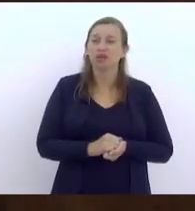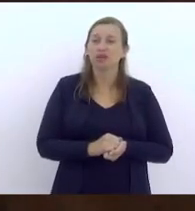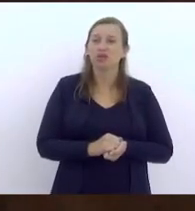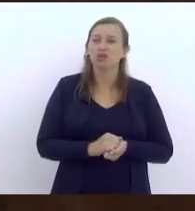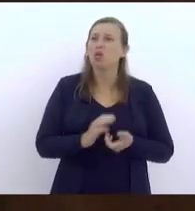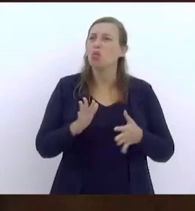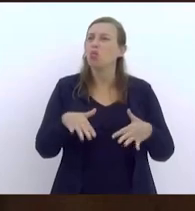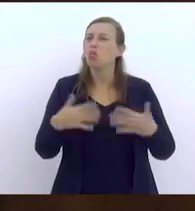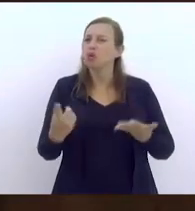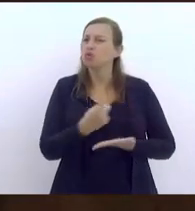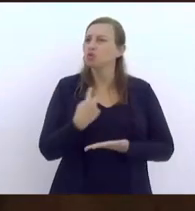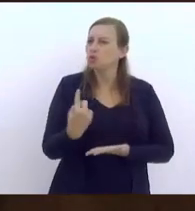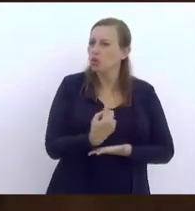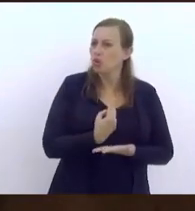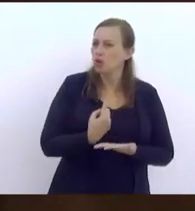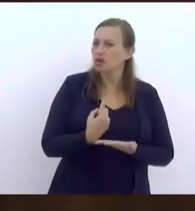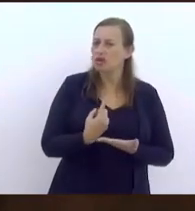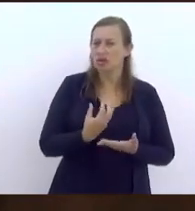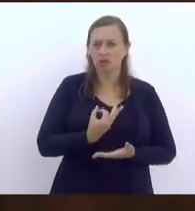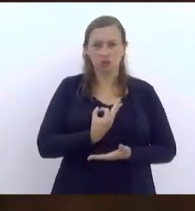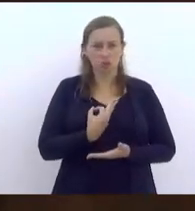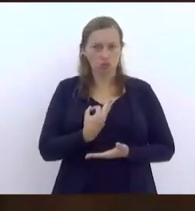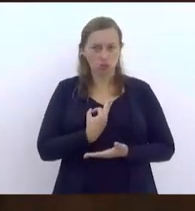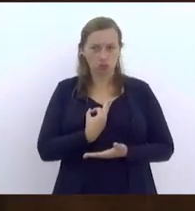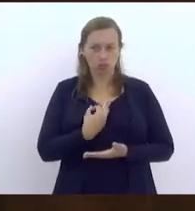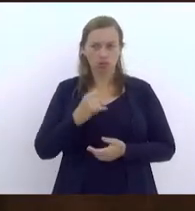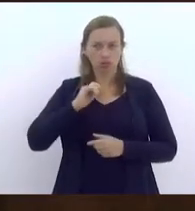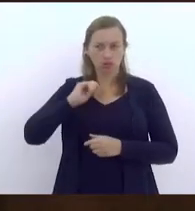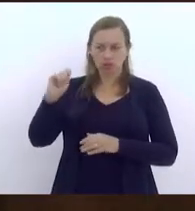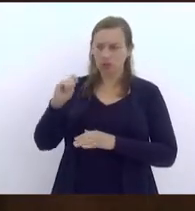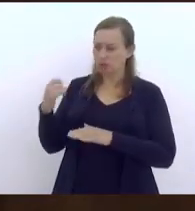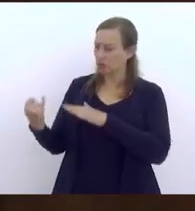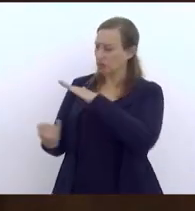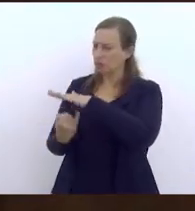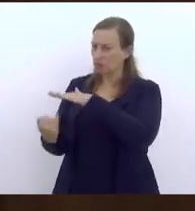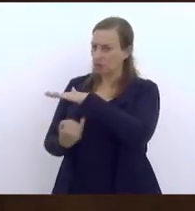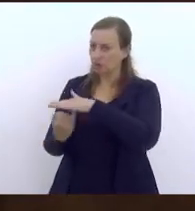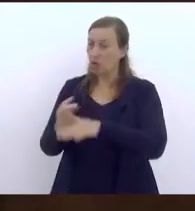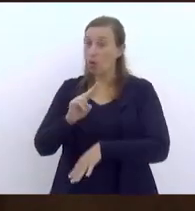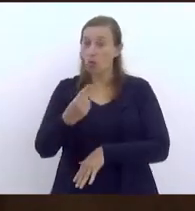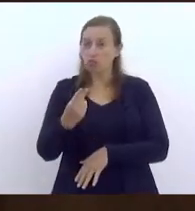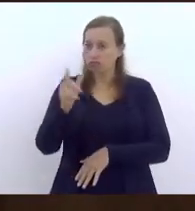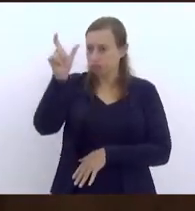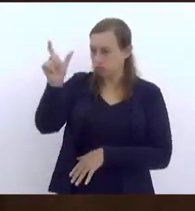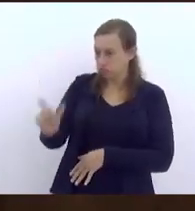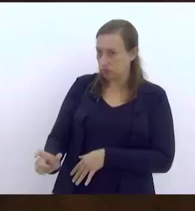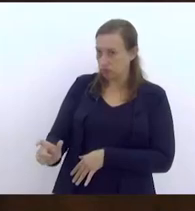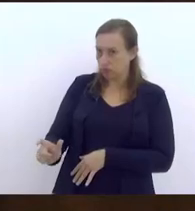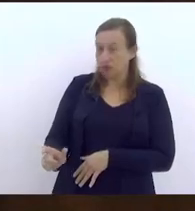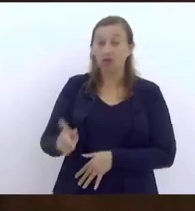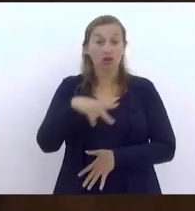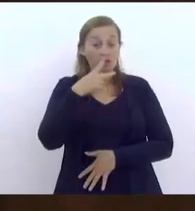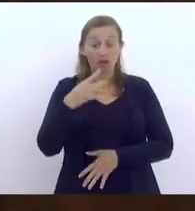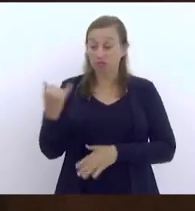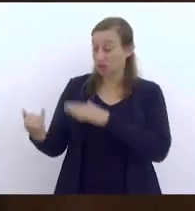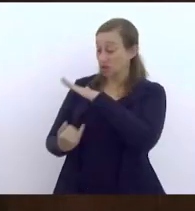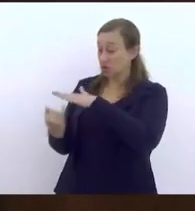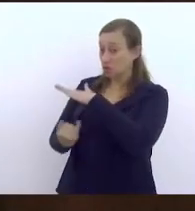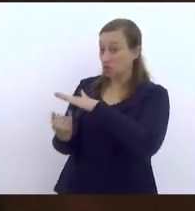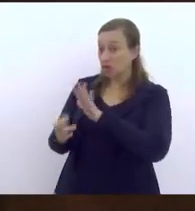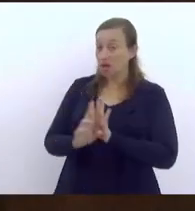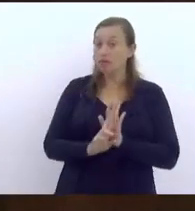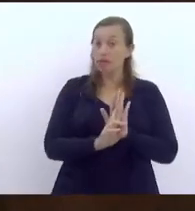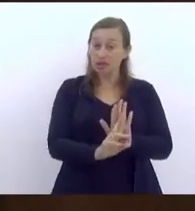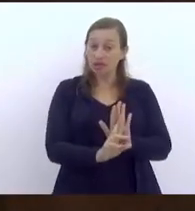Quando nós prestigiamos uma instituição ou alguém com uma medalha, nós estamos dizendo que esta instituição ela representa uma